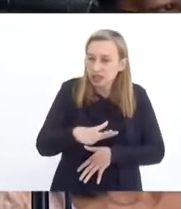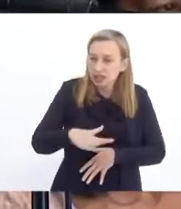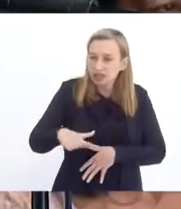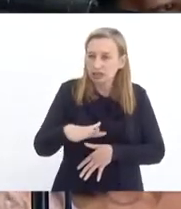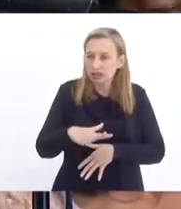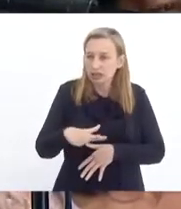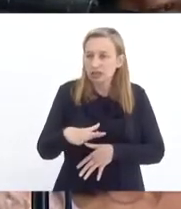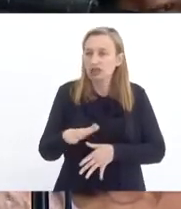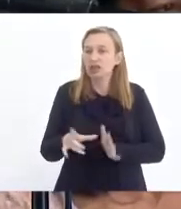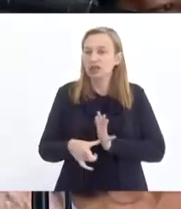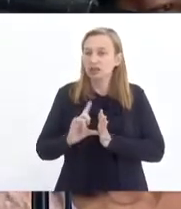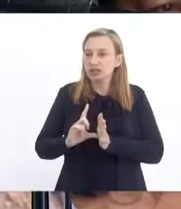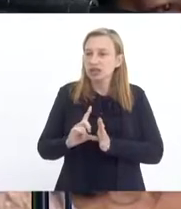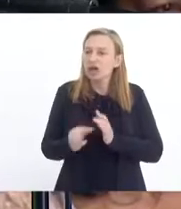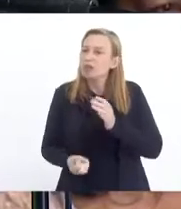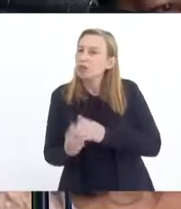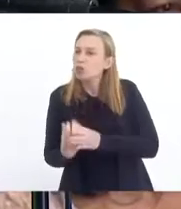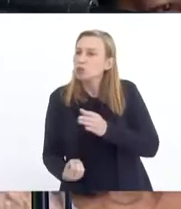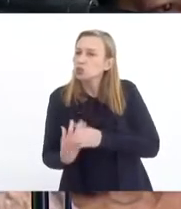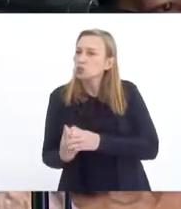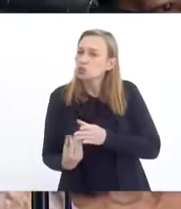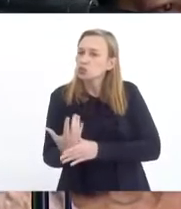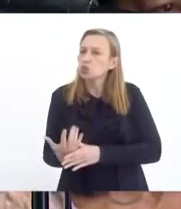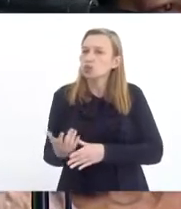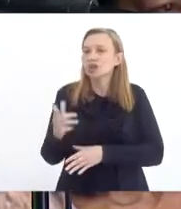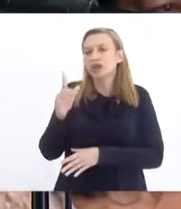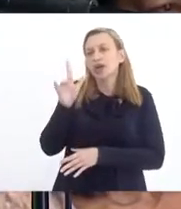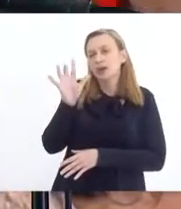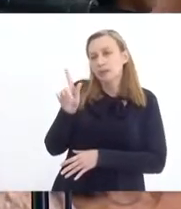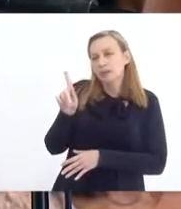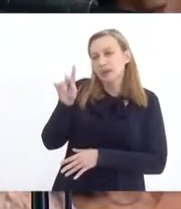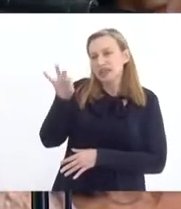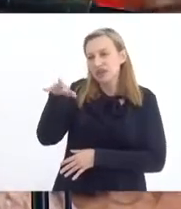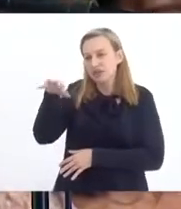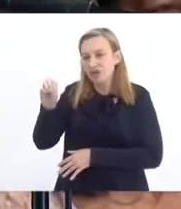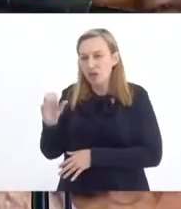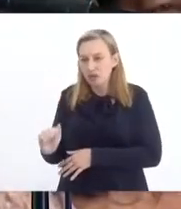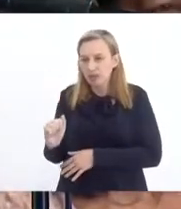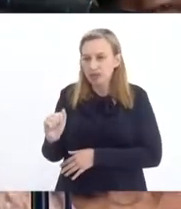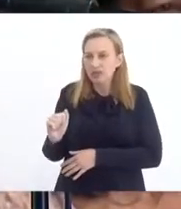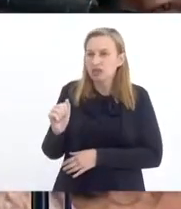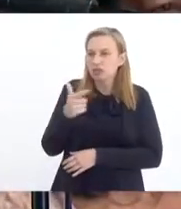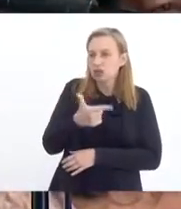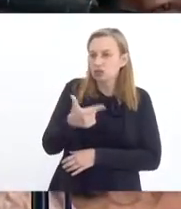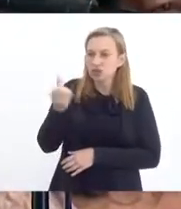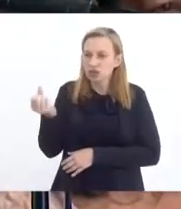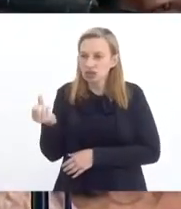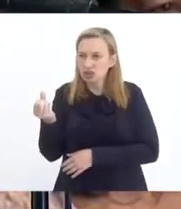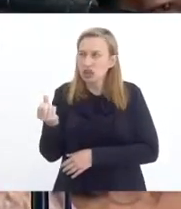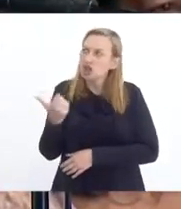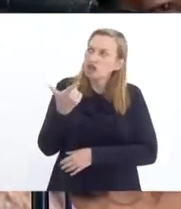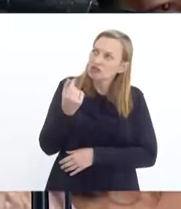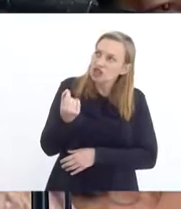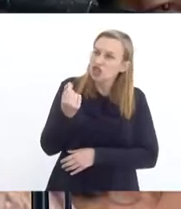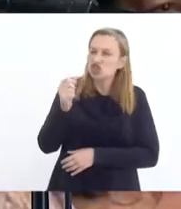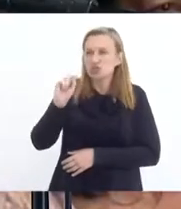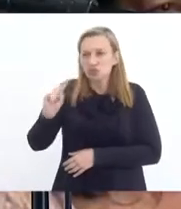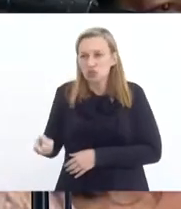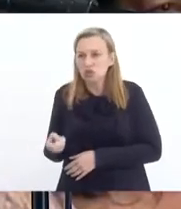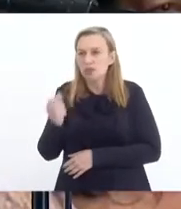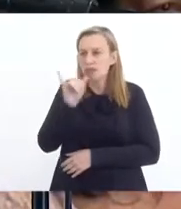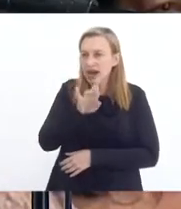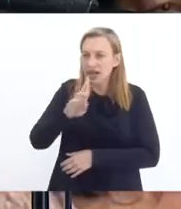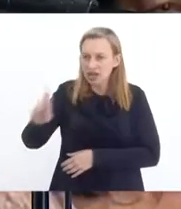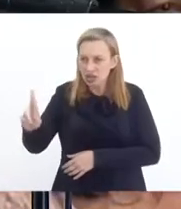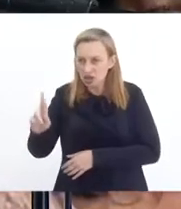em que a produção nessas plataformas que em 2016 era aí em torno de 20 mil barris, por exemplo, no campo